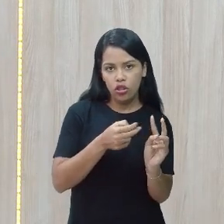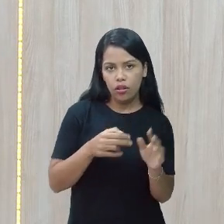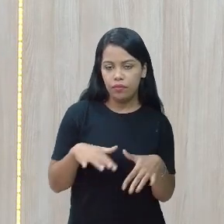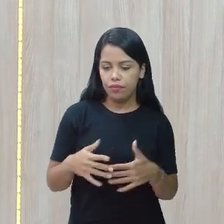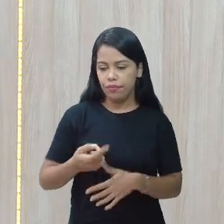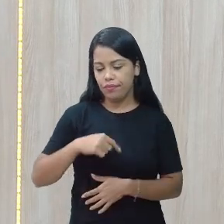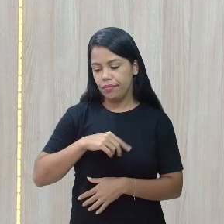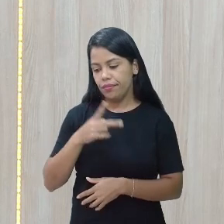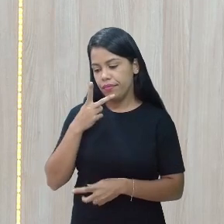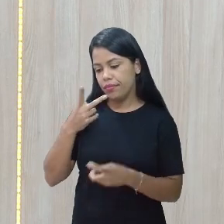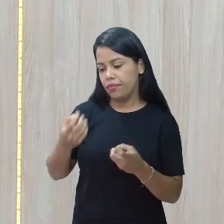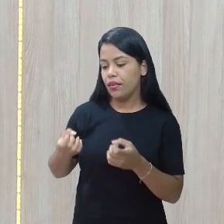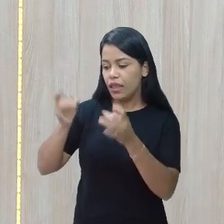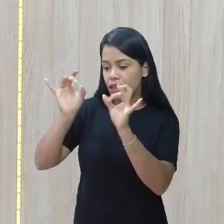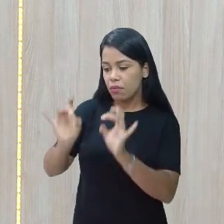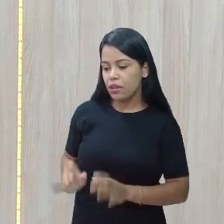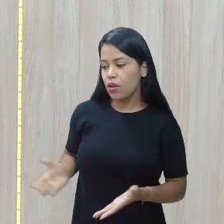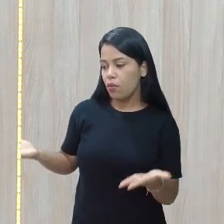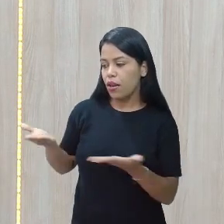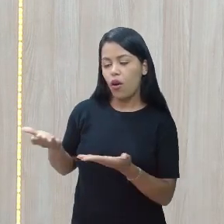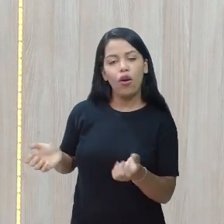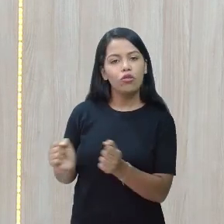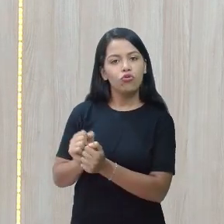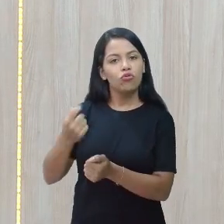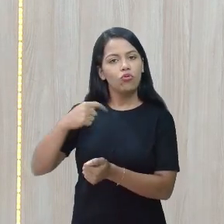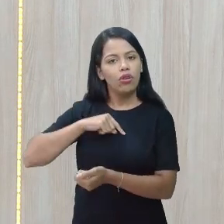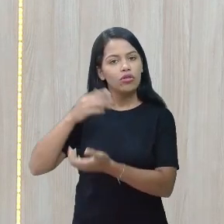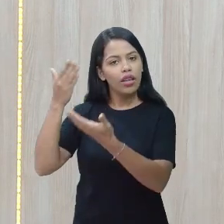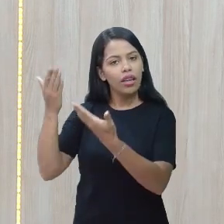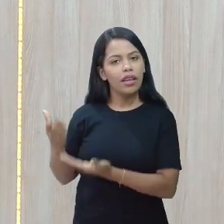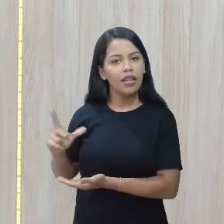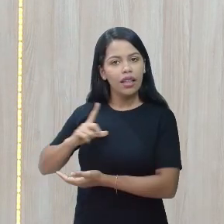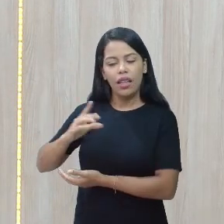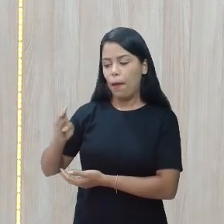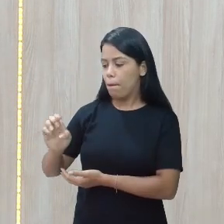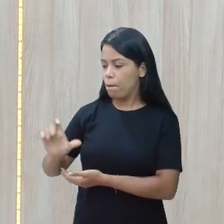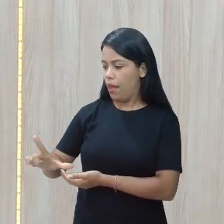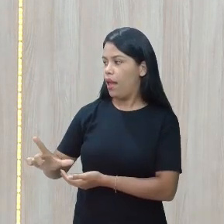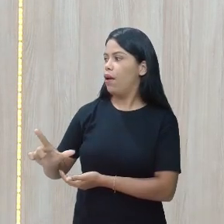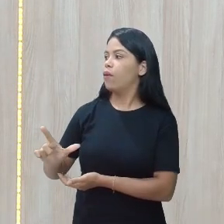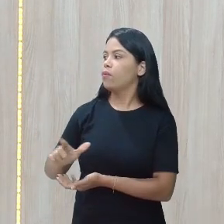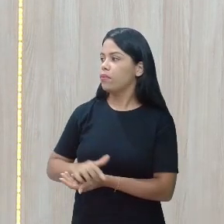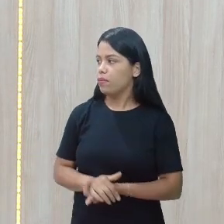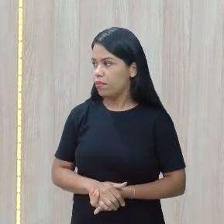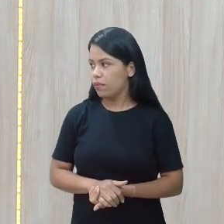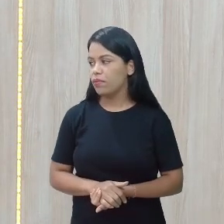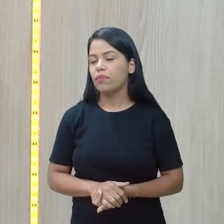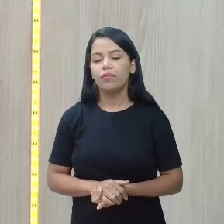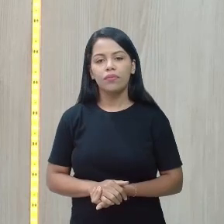aqui, especialmente, a gente tem Bel aqui com a gente, professora Bel,